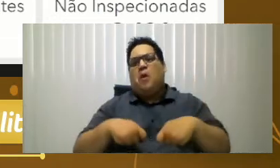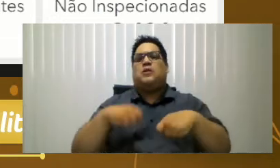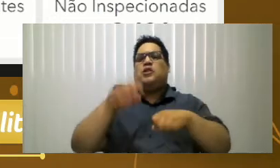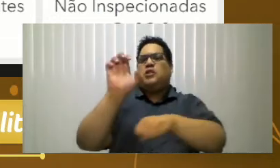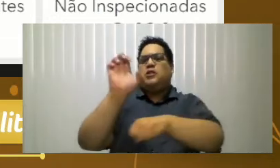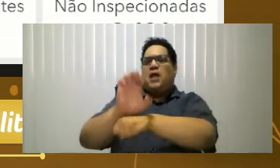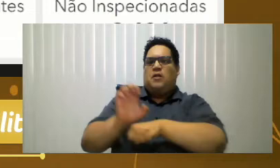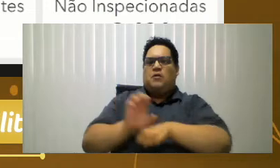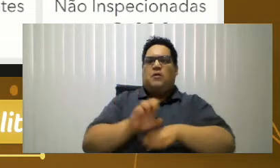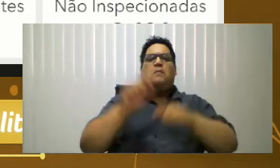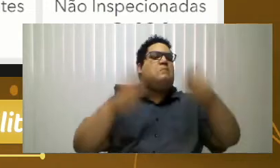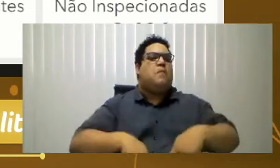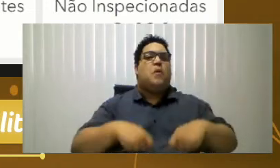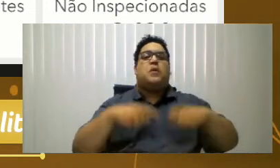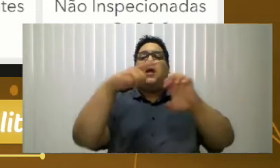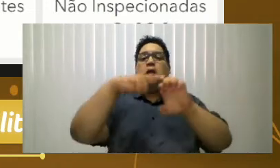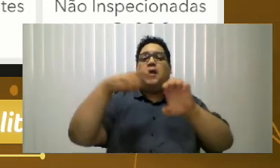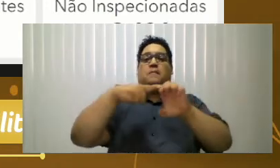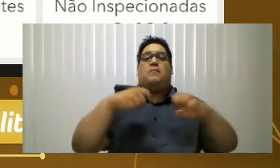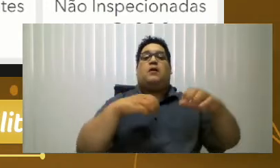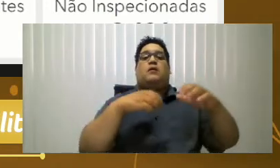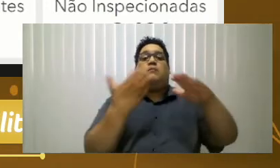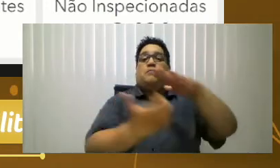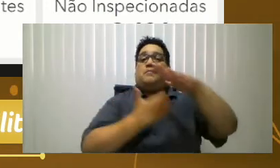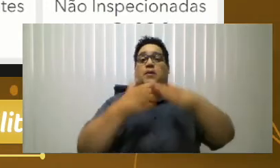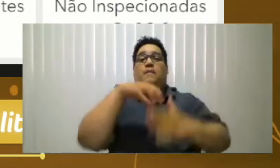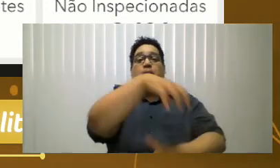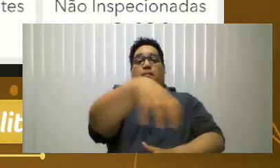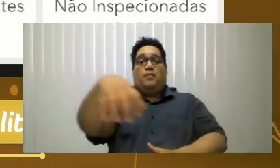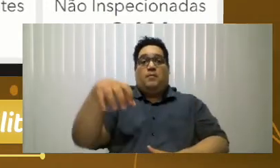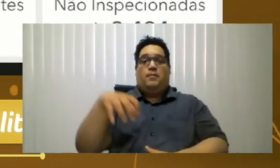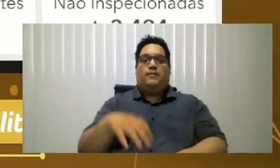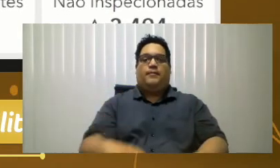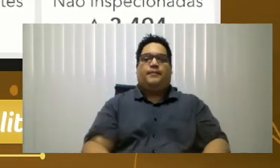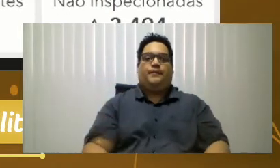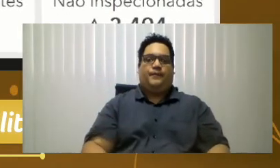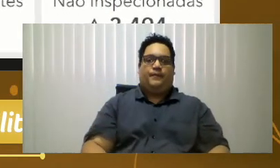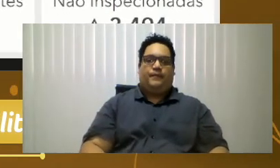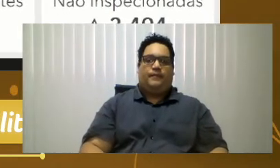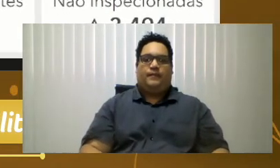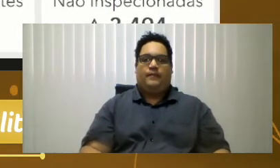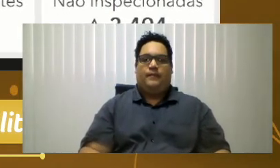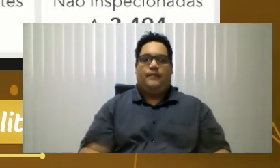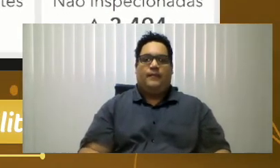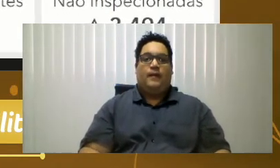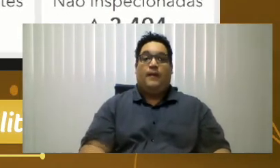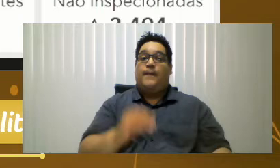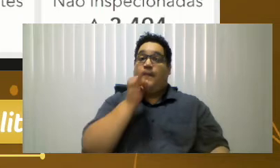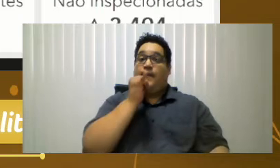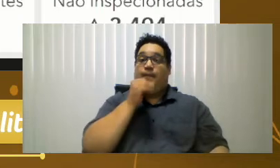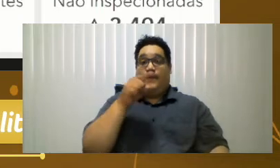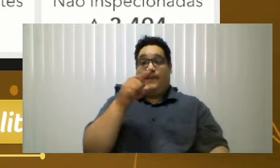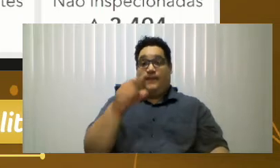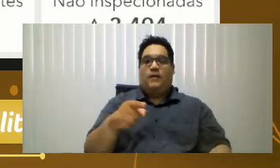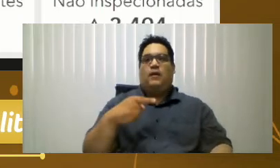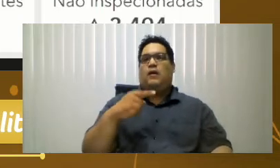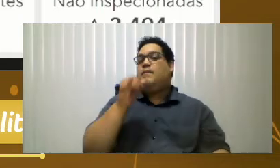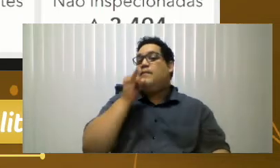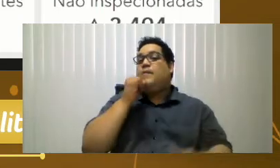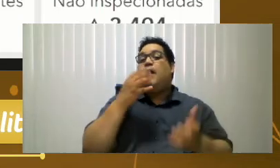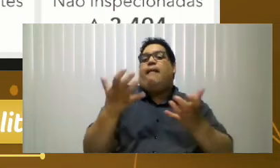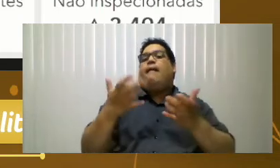estadual, seja por empreendimento. Além de propiciar aí condições, né, Silas, por exemplo, aí no status, se eu quiser ver onde